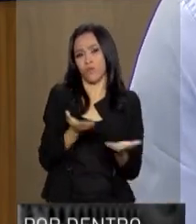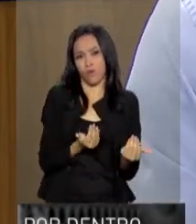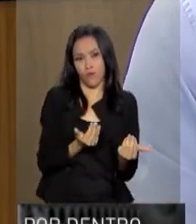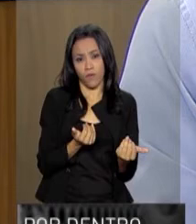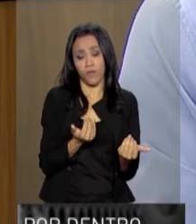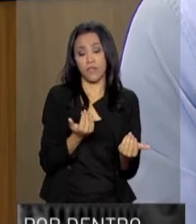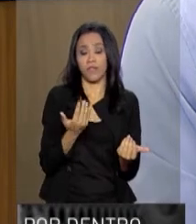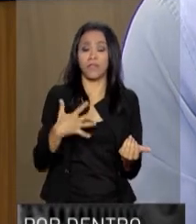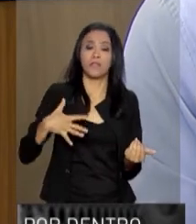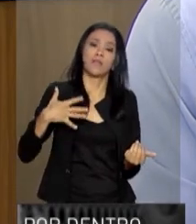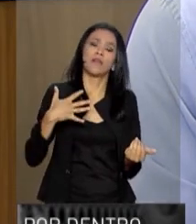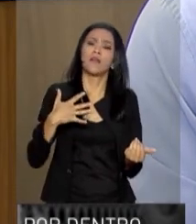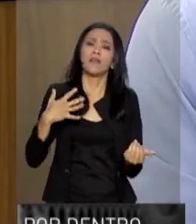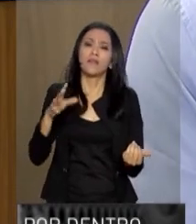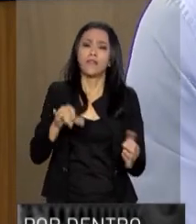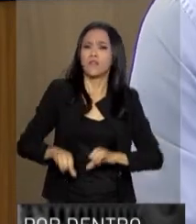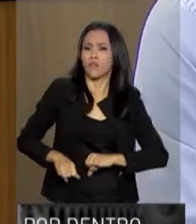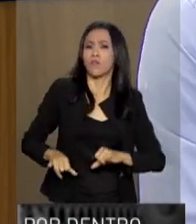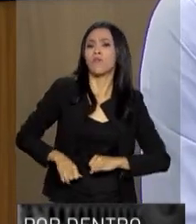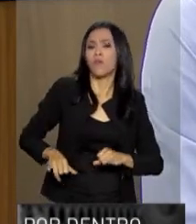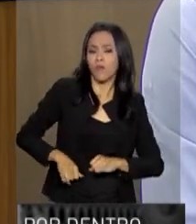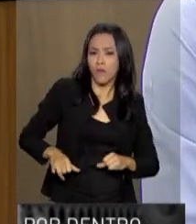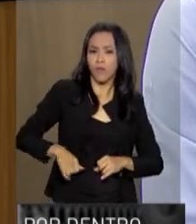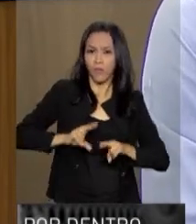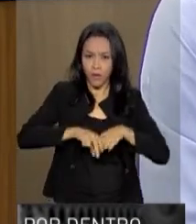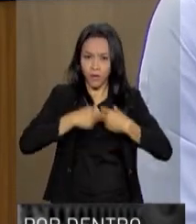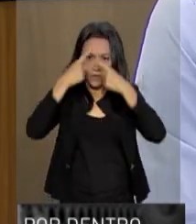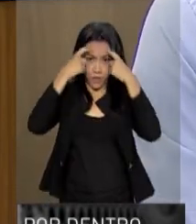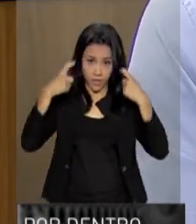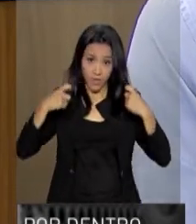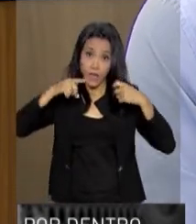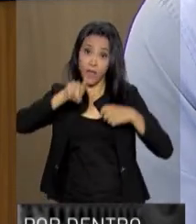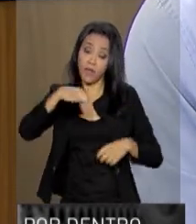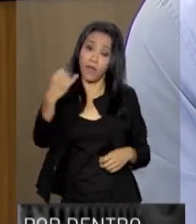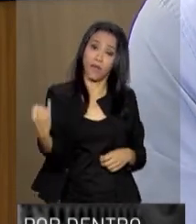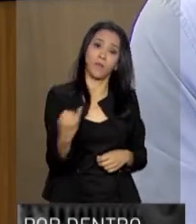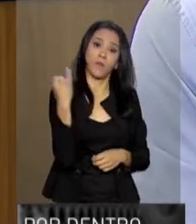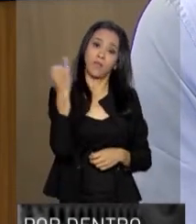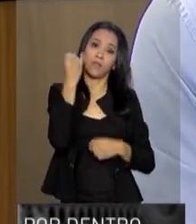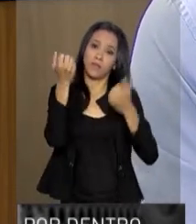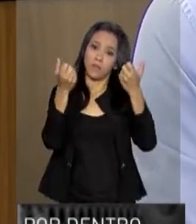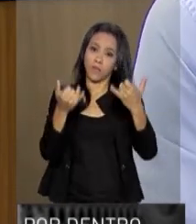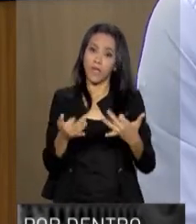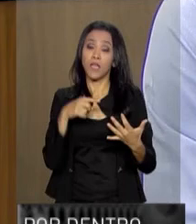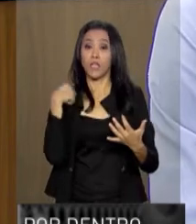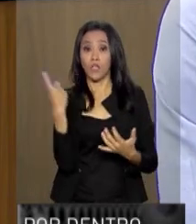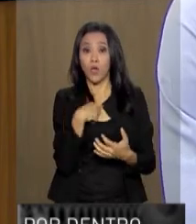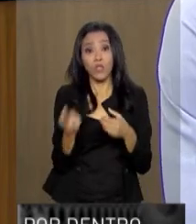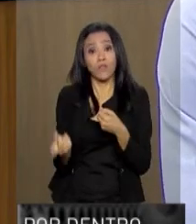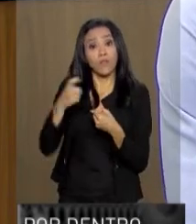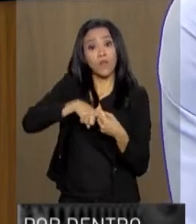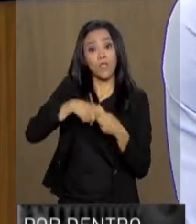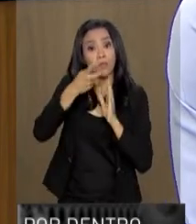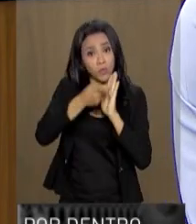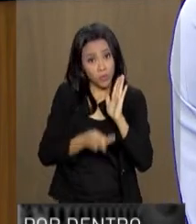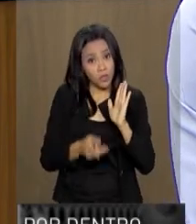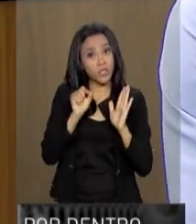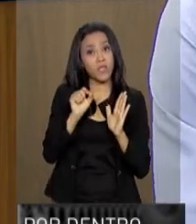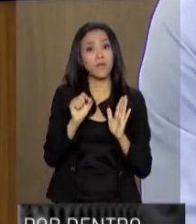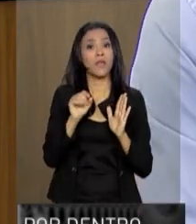é importante destacar também que nós reativamos o programa estação juventude